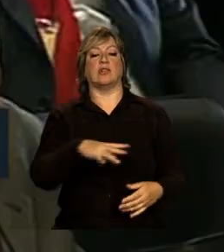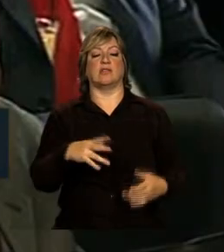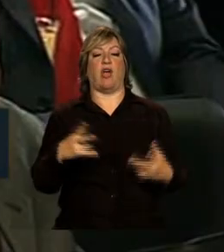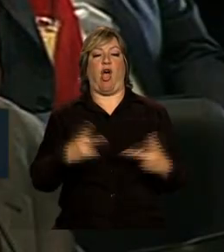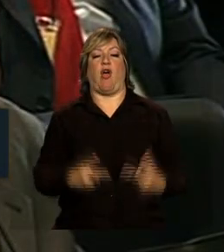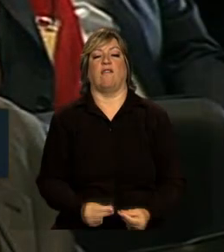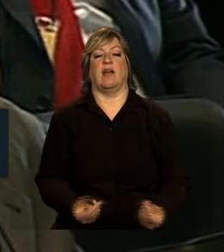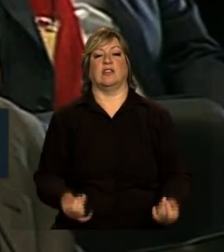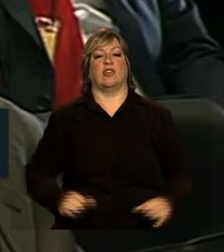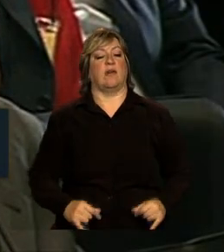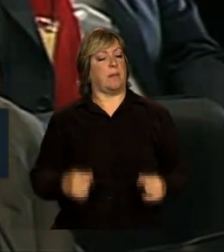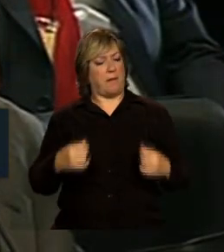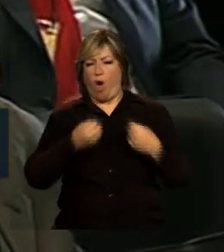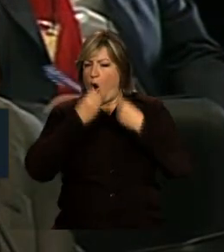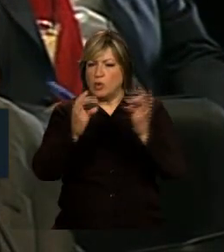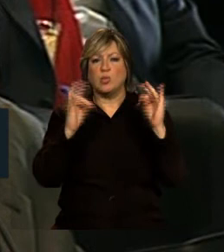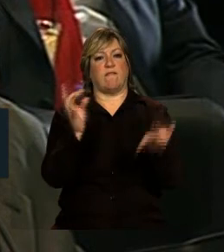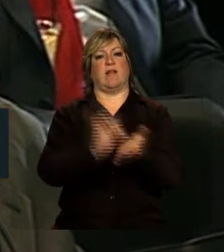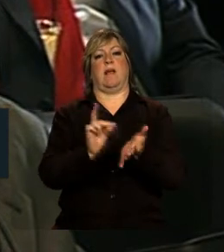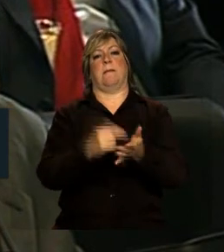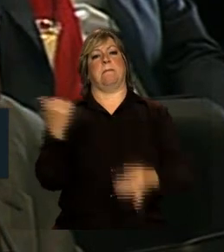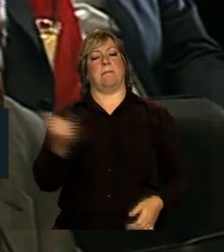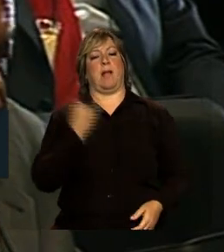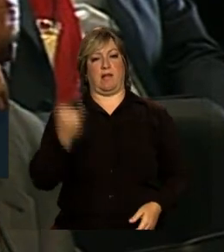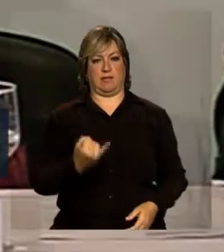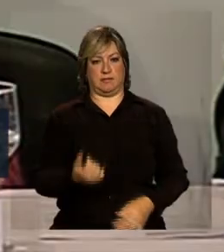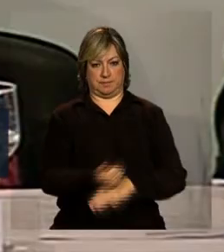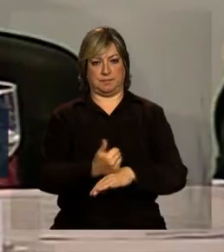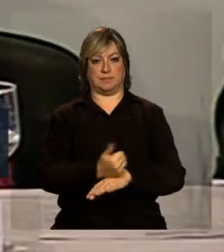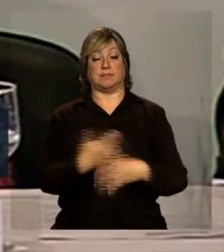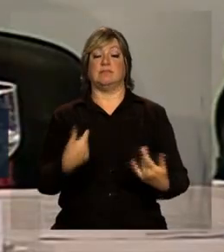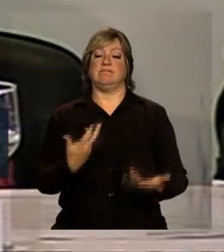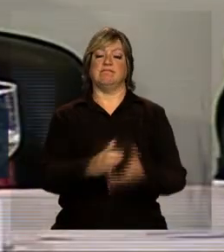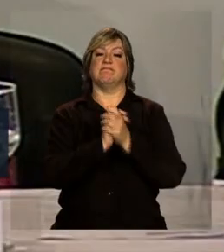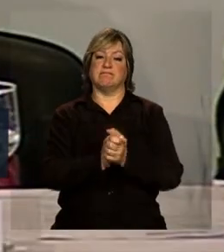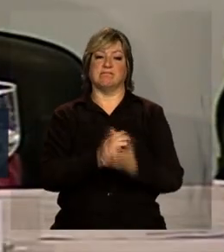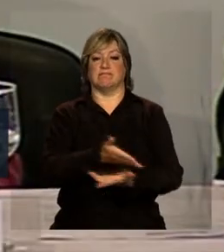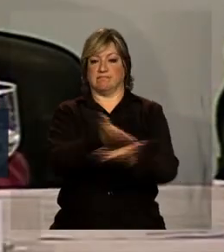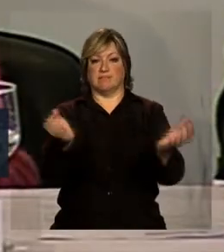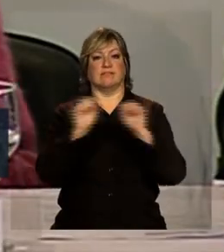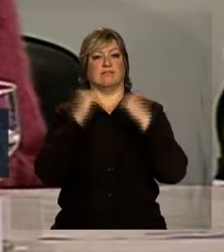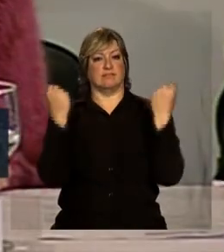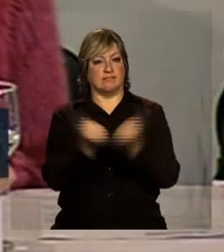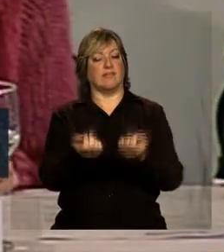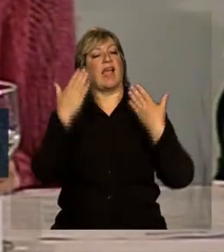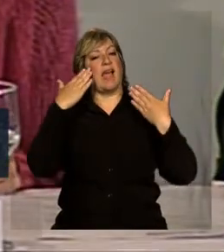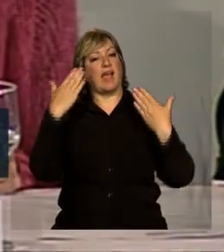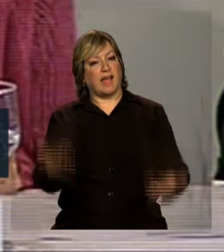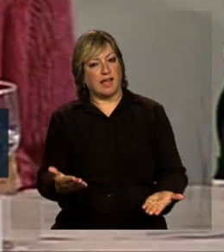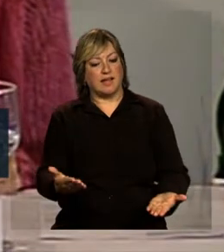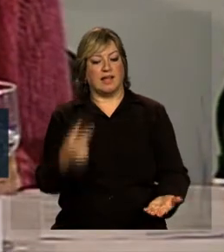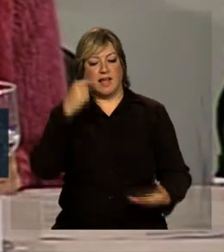covardes. Então, eu quero saudar esse seminário, saudar, agradecer